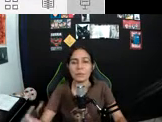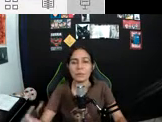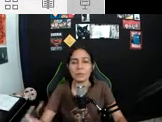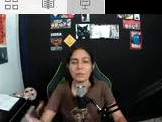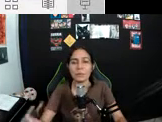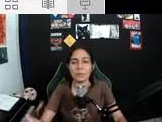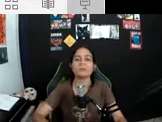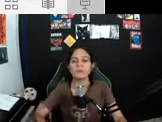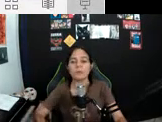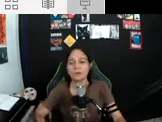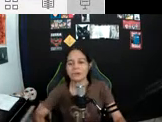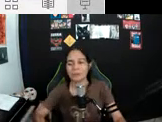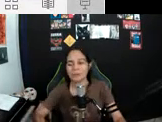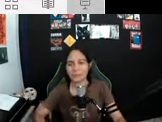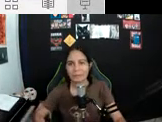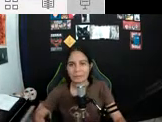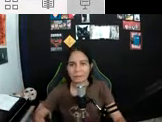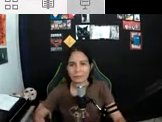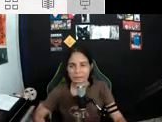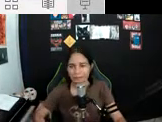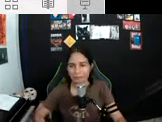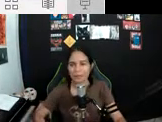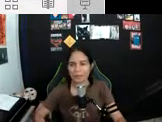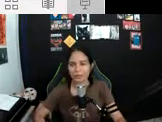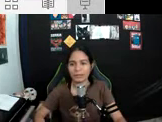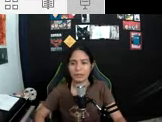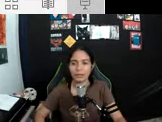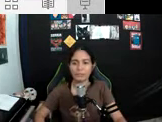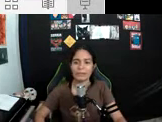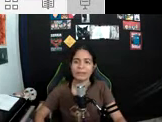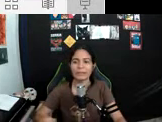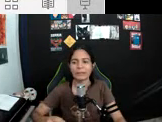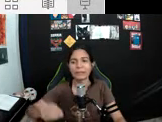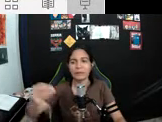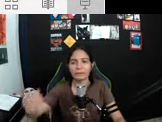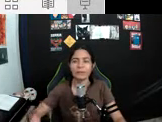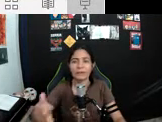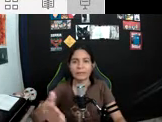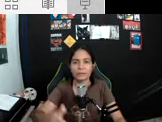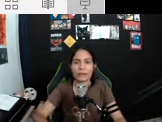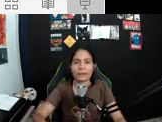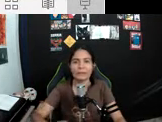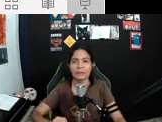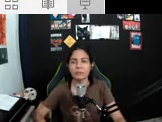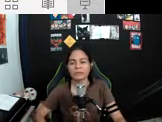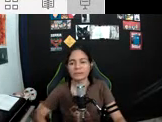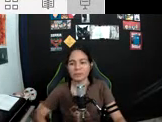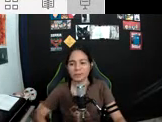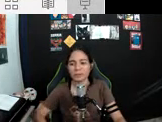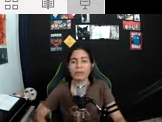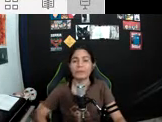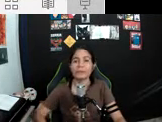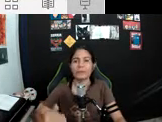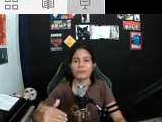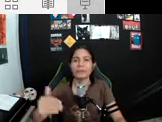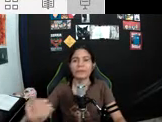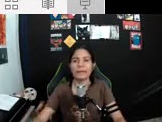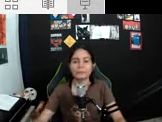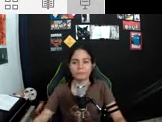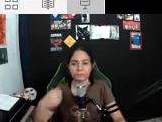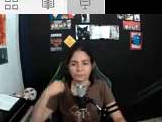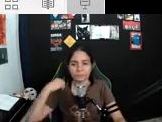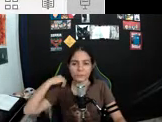um procedimento que é específico da enfermagem. Não, né? Isso aí tem que ser um enfermeiro realizando o procedimento. Você